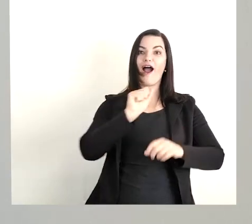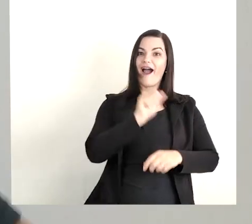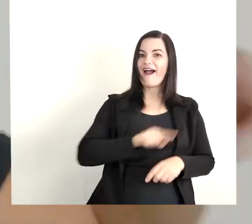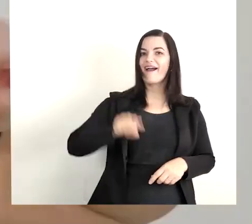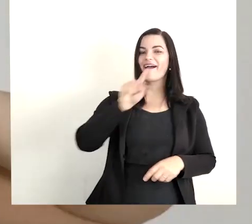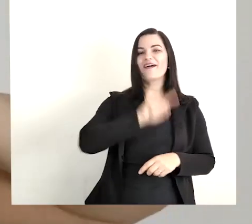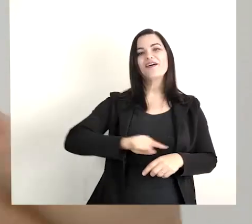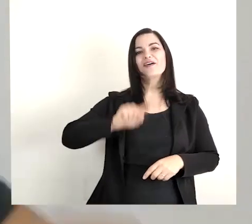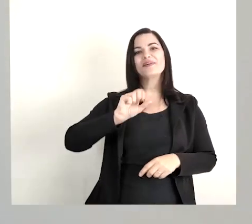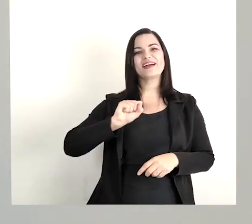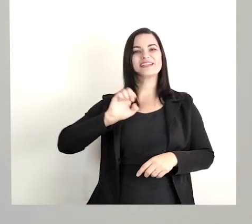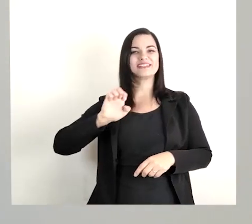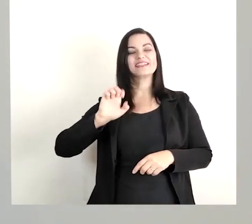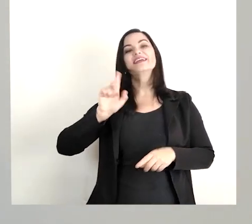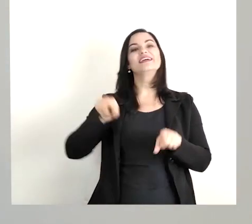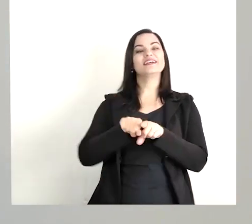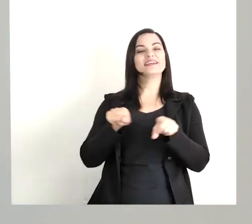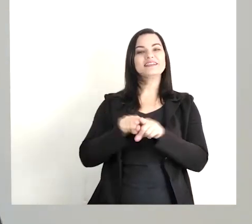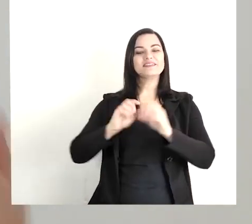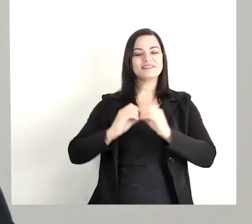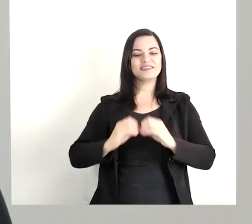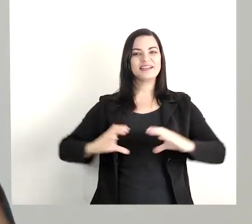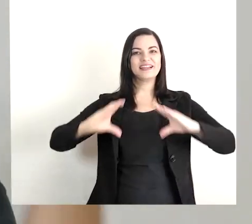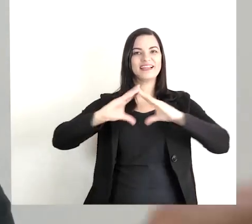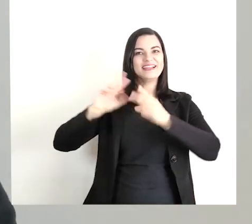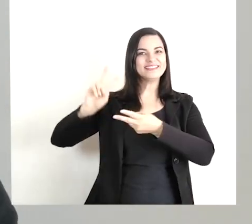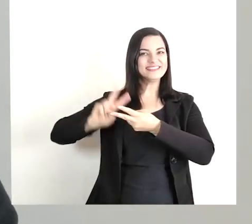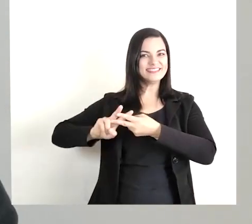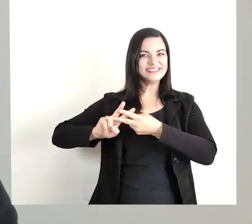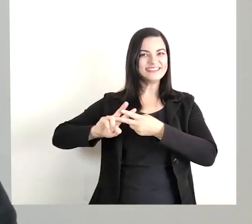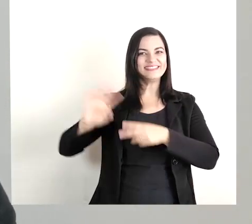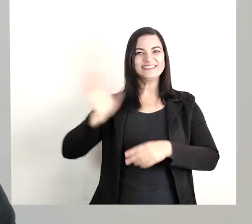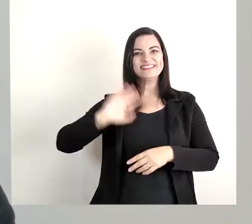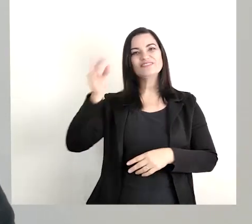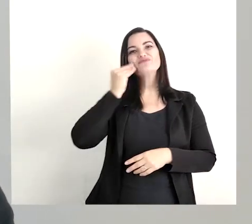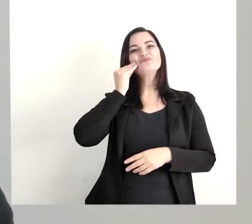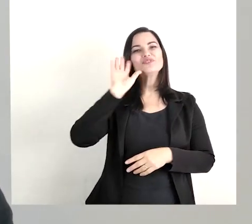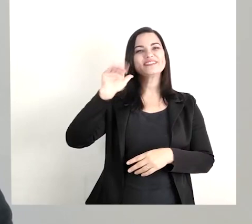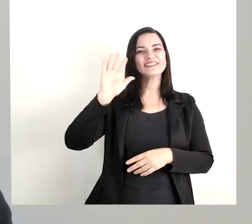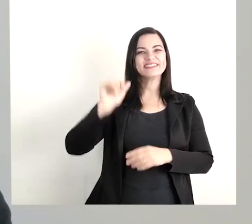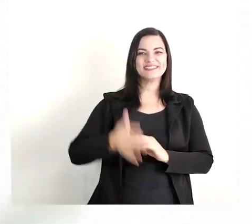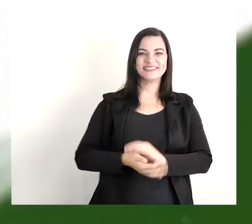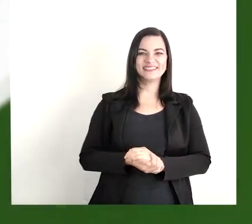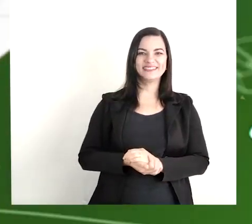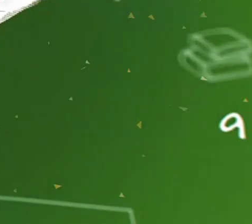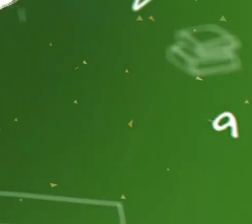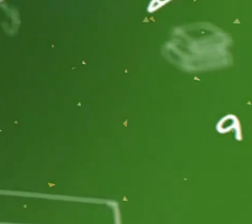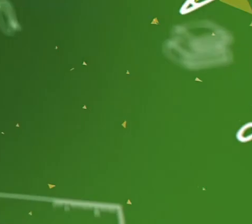@portalseinforme e a hashtag Saberes em Casa. Um beijo e até mais!